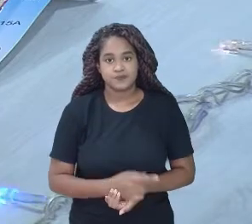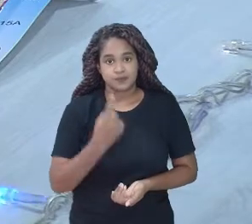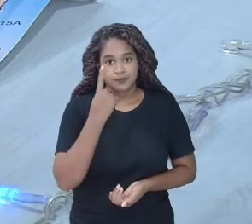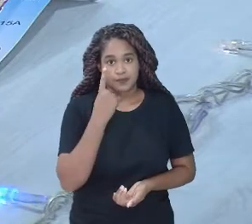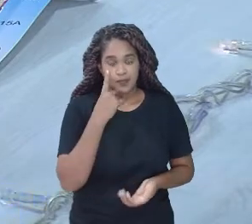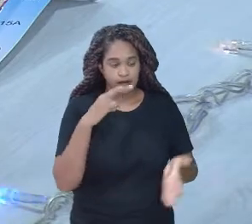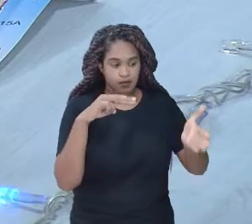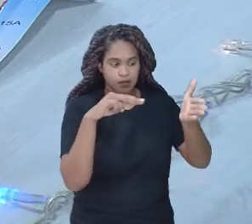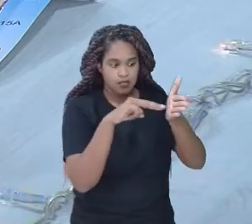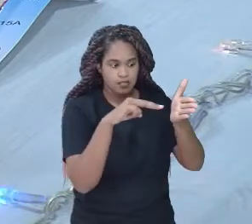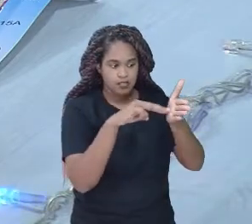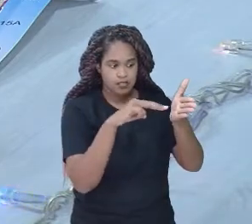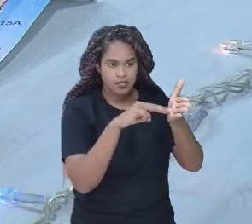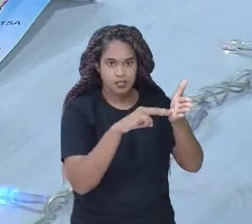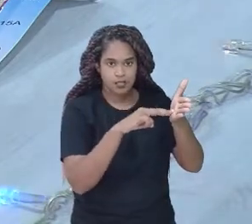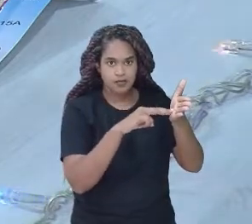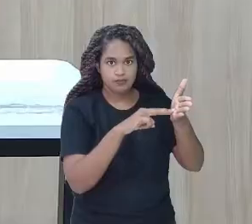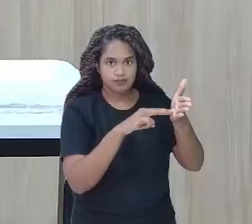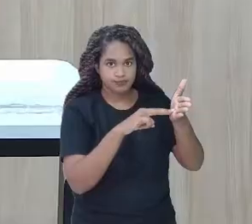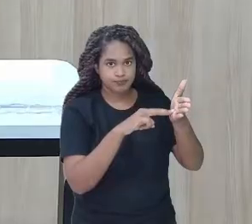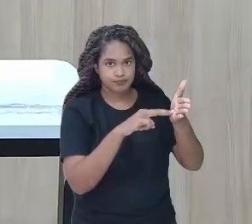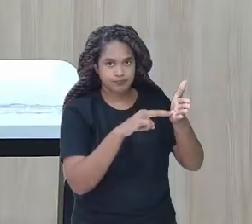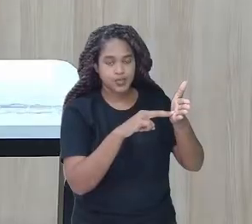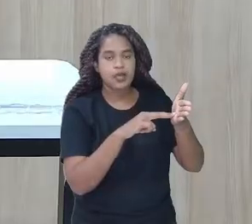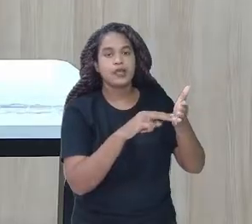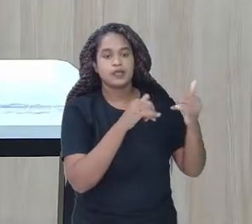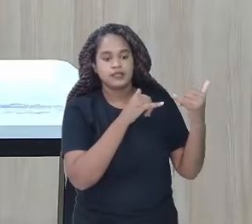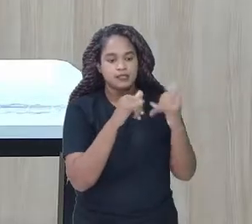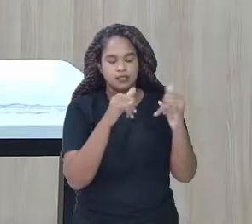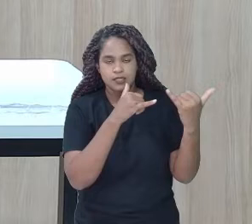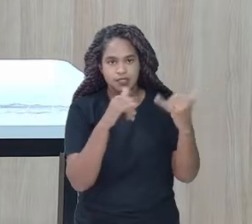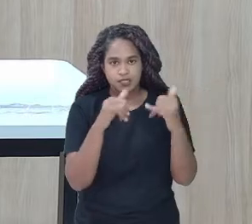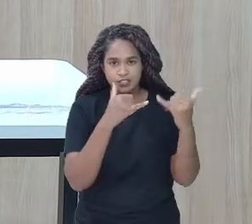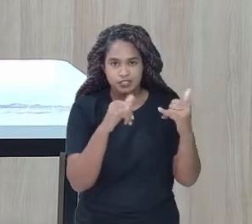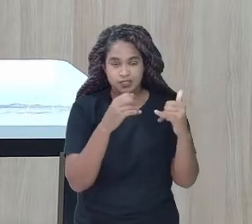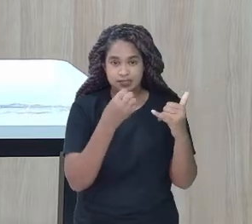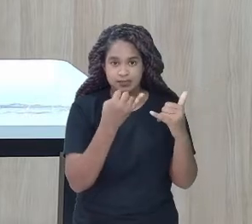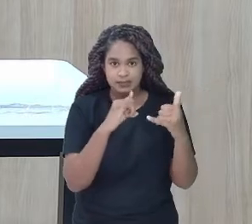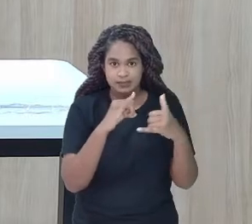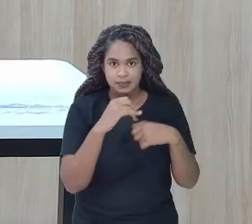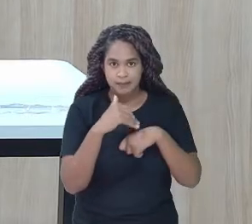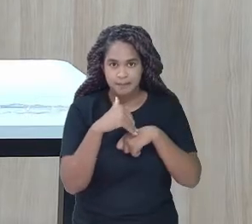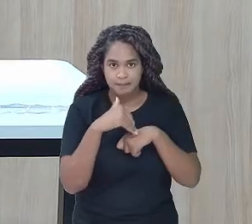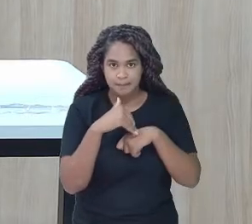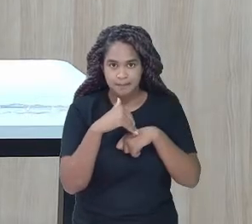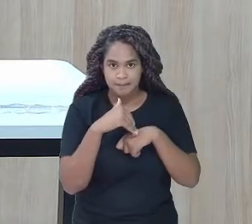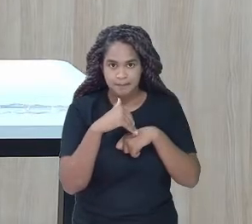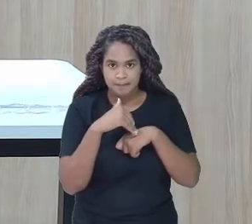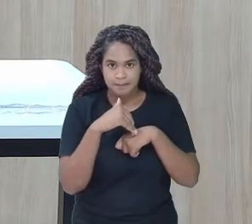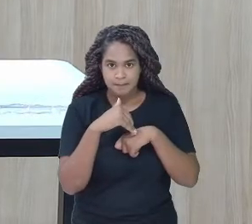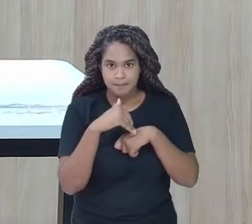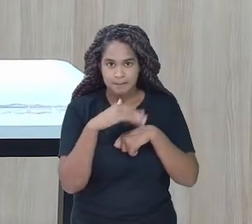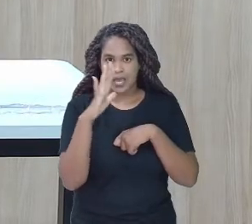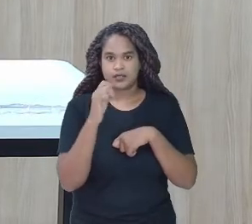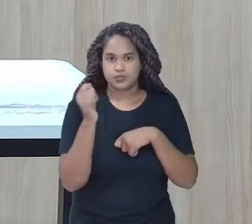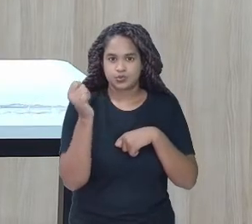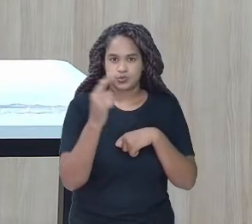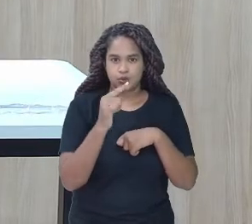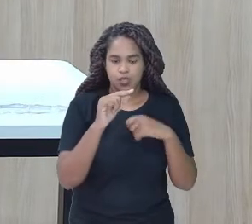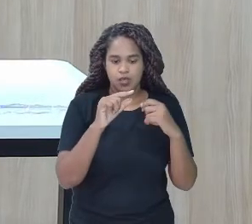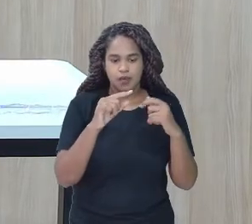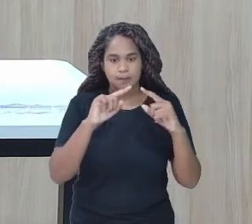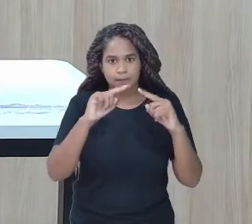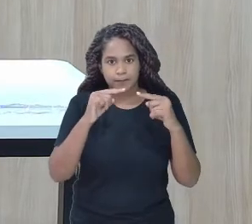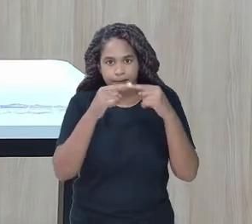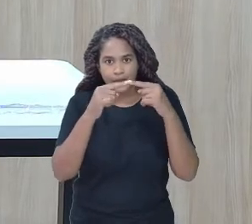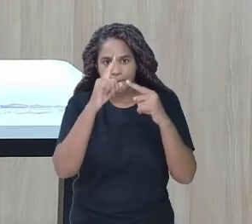essa resistência, quando a gente liga o chuveiro, que tem uma carga maior do que ela consegue, então ela queima, para que não